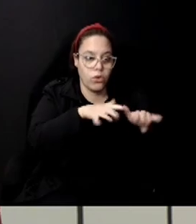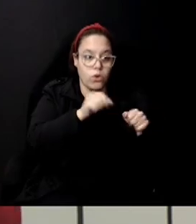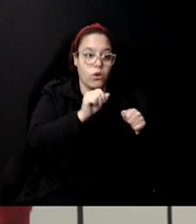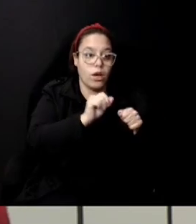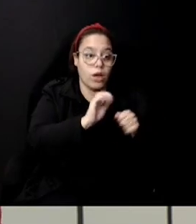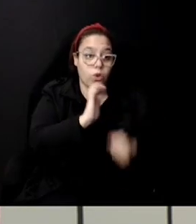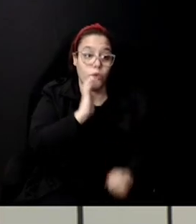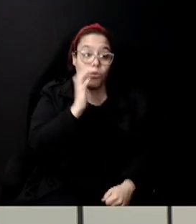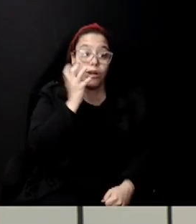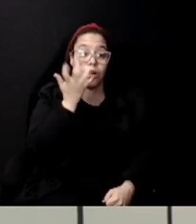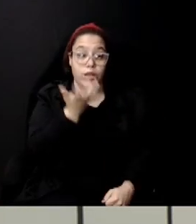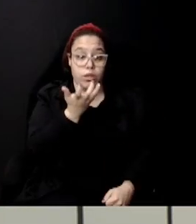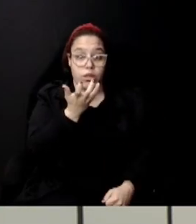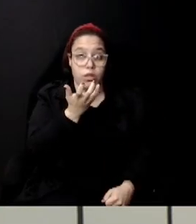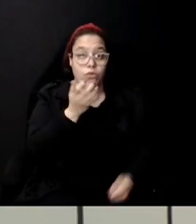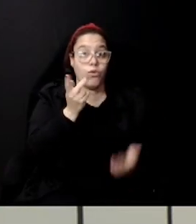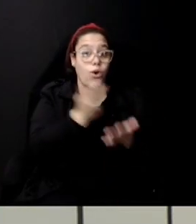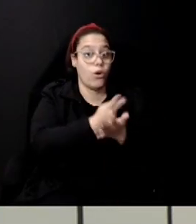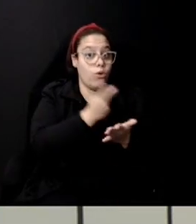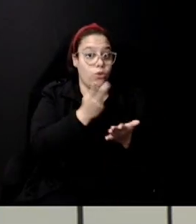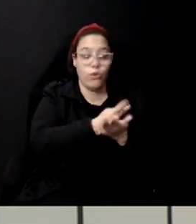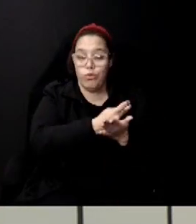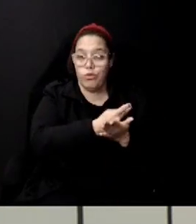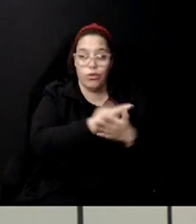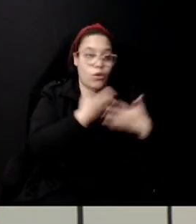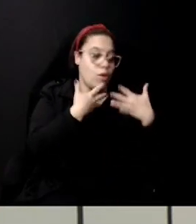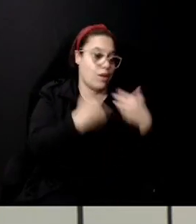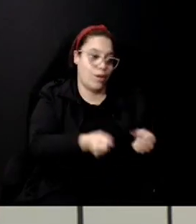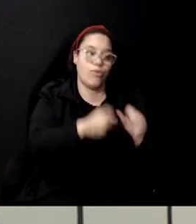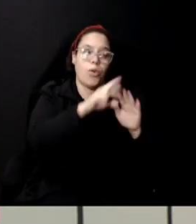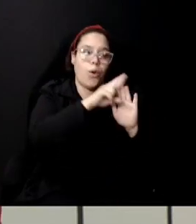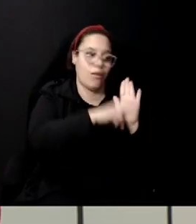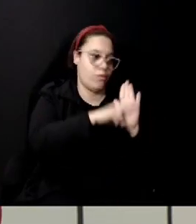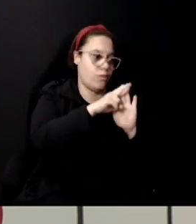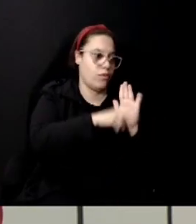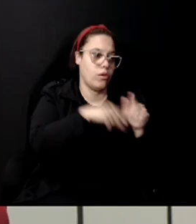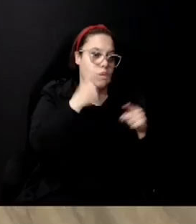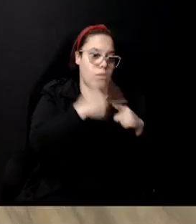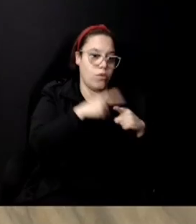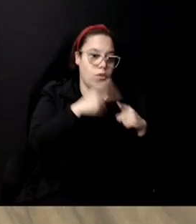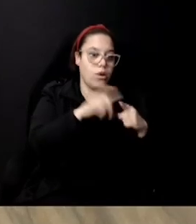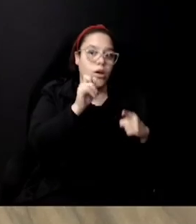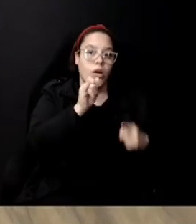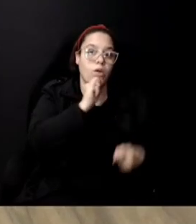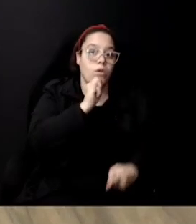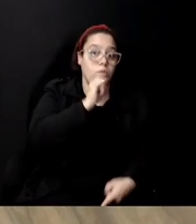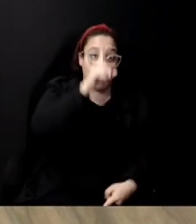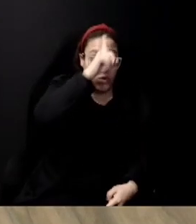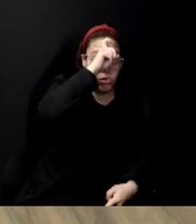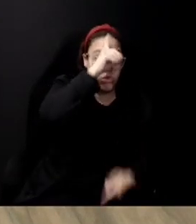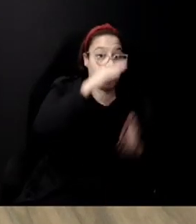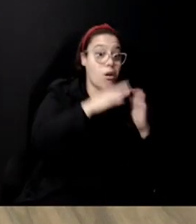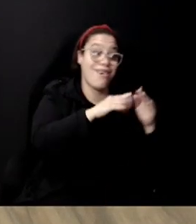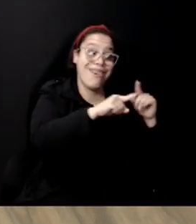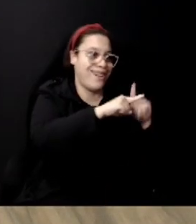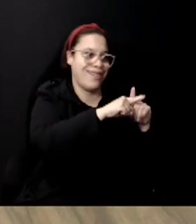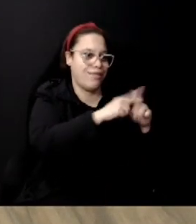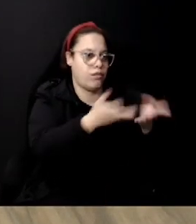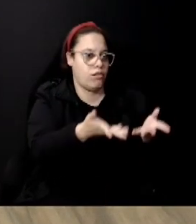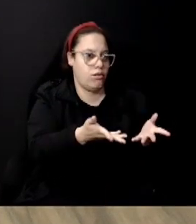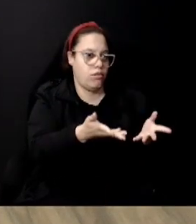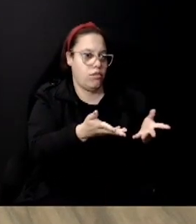foi errada, não acatou as regras, porque atacou, por exemplo, um hospital, uma igreja, uma